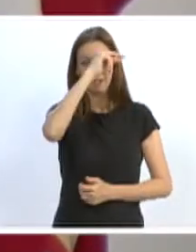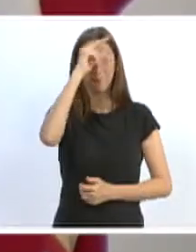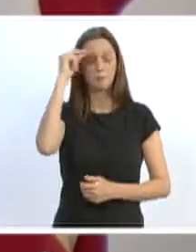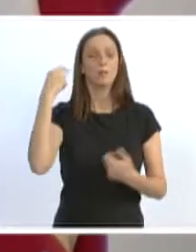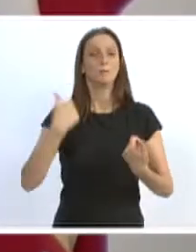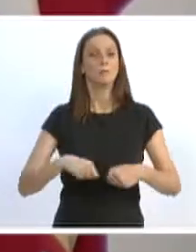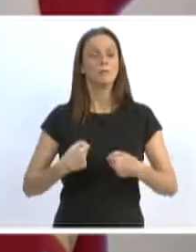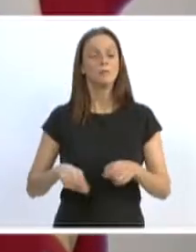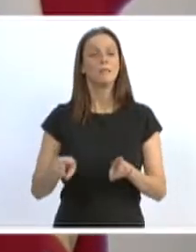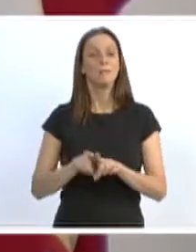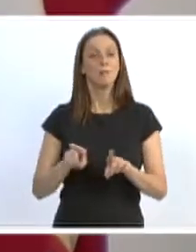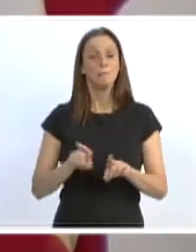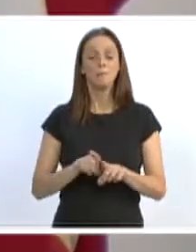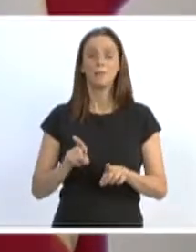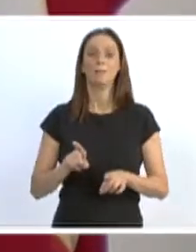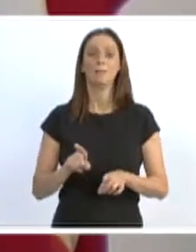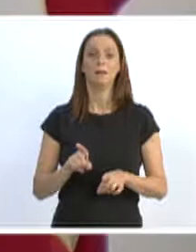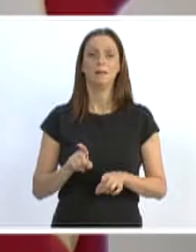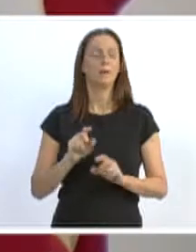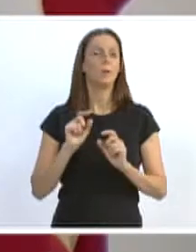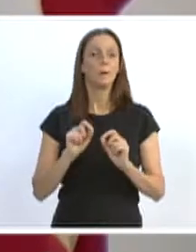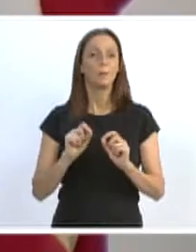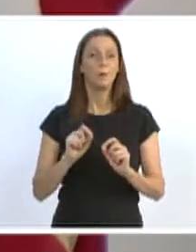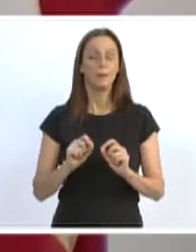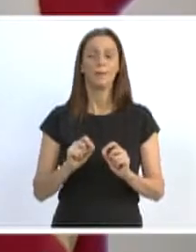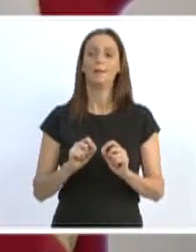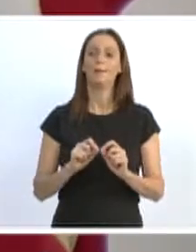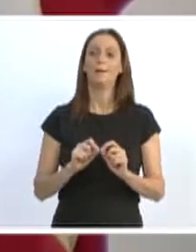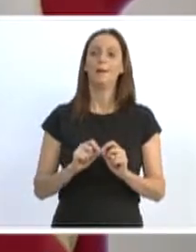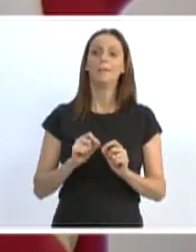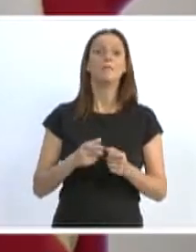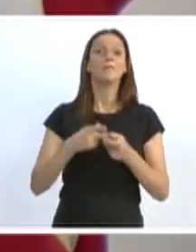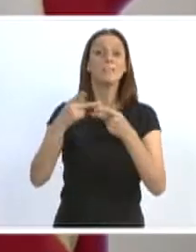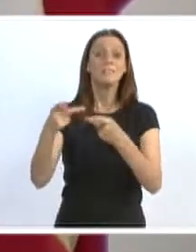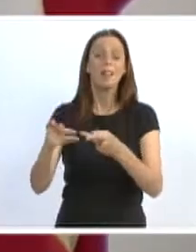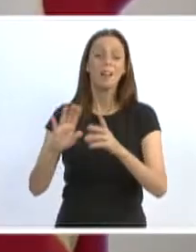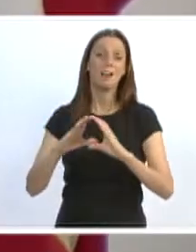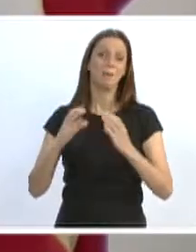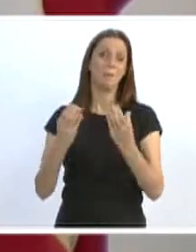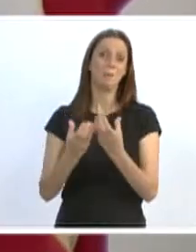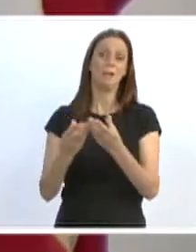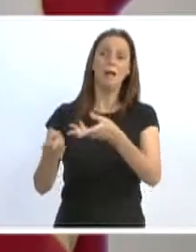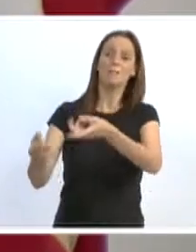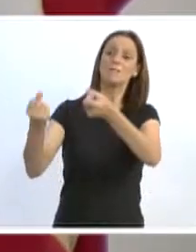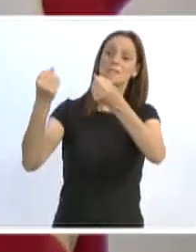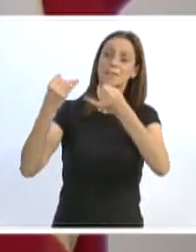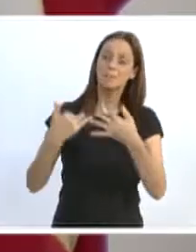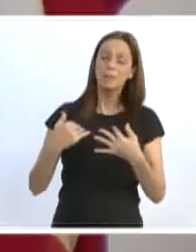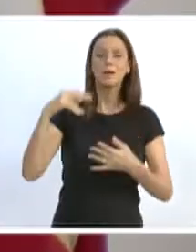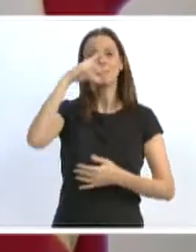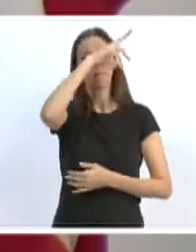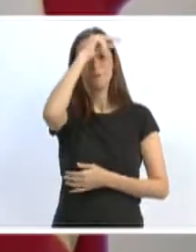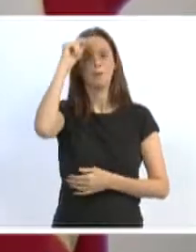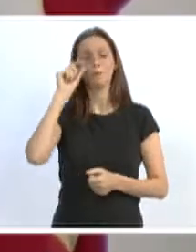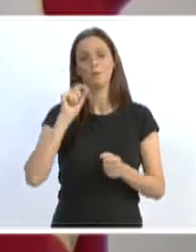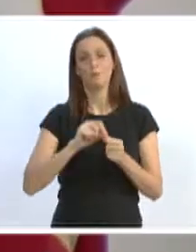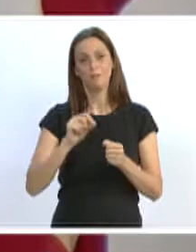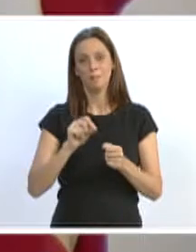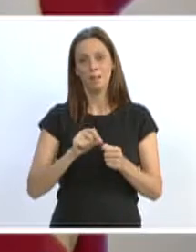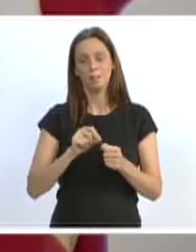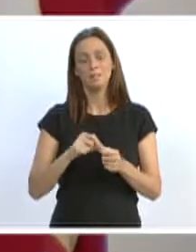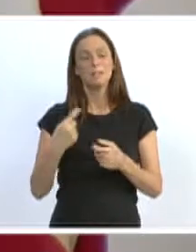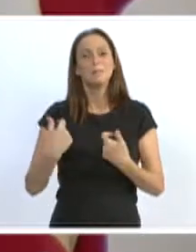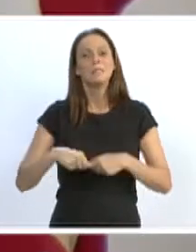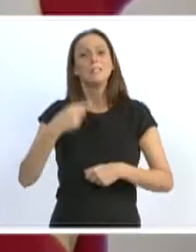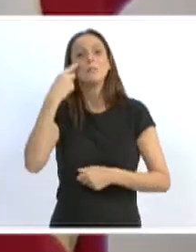de imediato atendido a comunidade já tem de liberar de imediato pelo executivo no que tange às demandas da